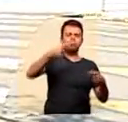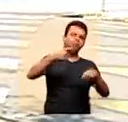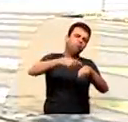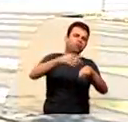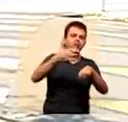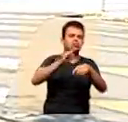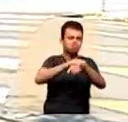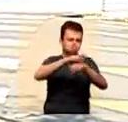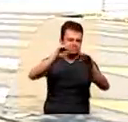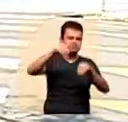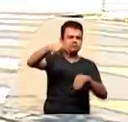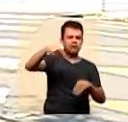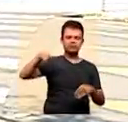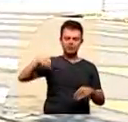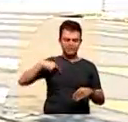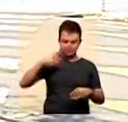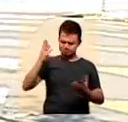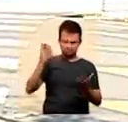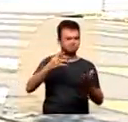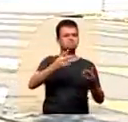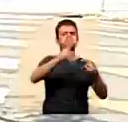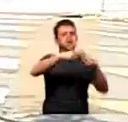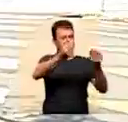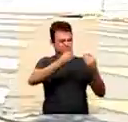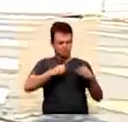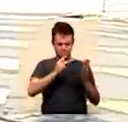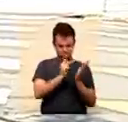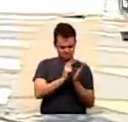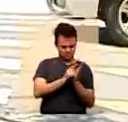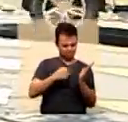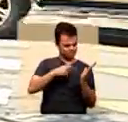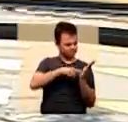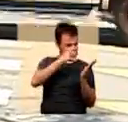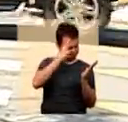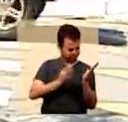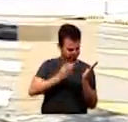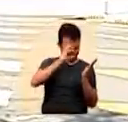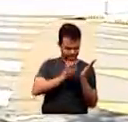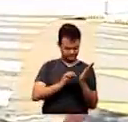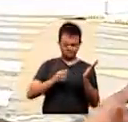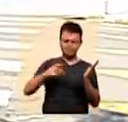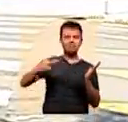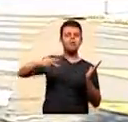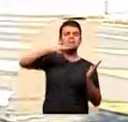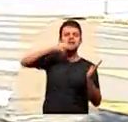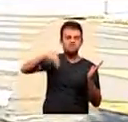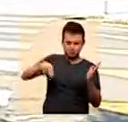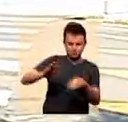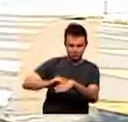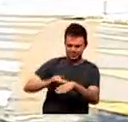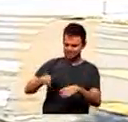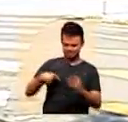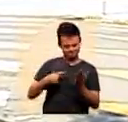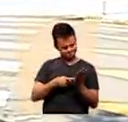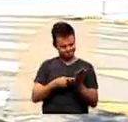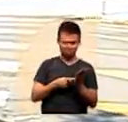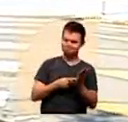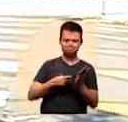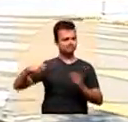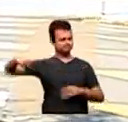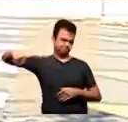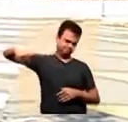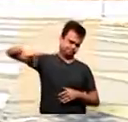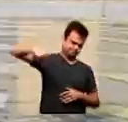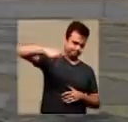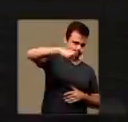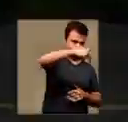Por volta das 19 horas, ela saiu para ver uma receita que estava ilegível. E tinha meu sobrinho, o neto dela, que estava doente. E